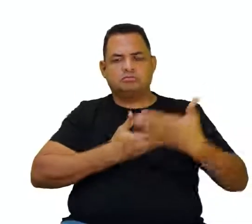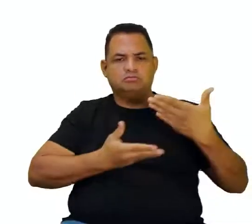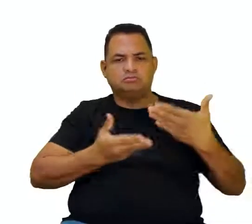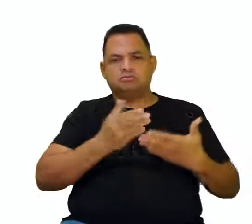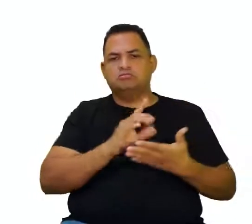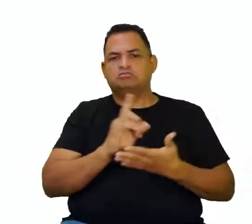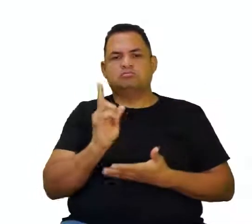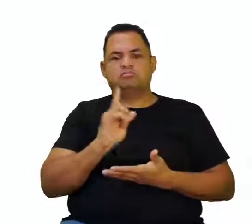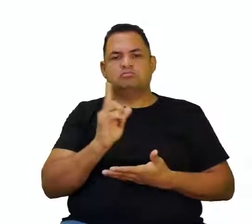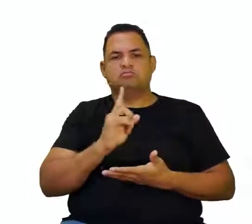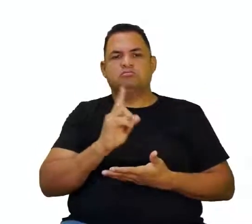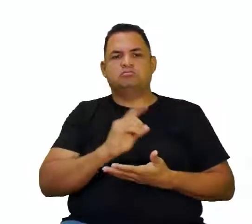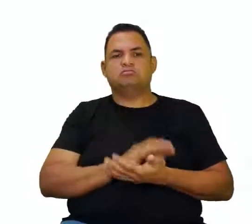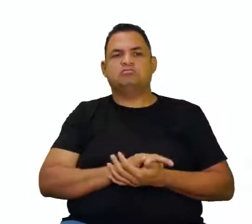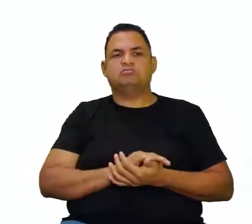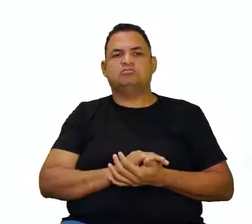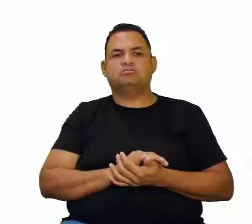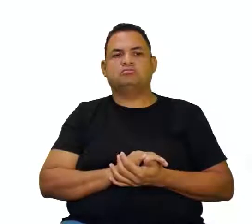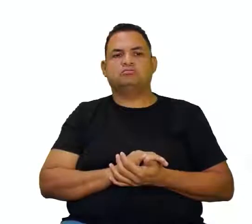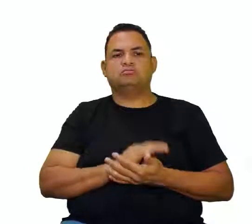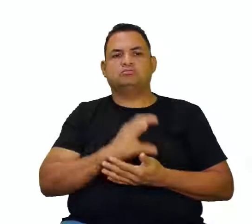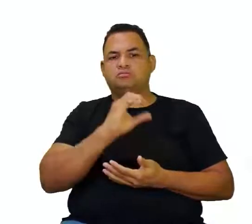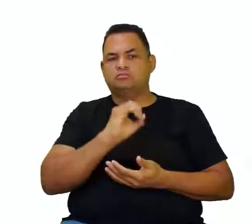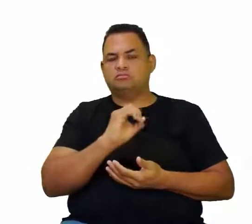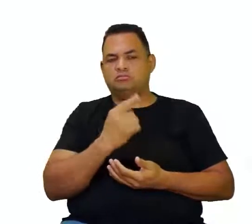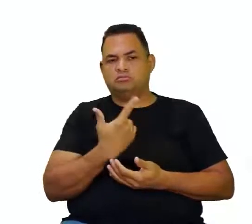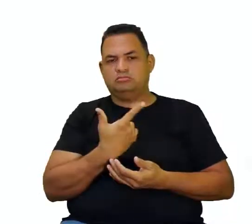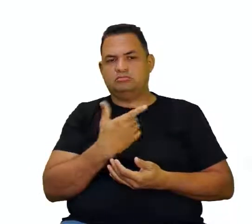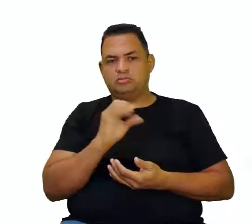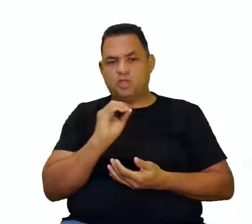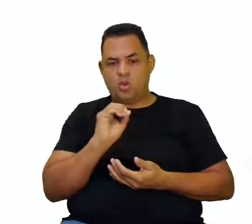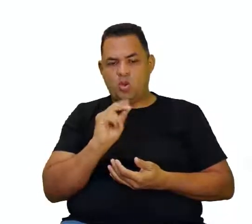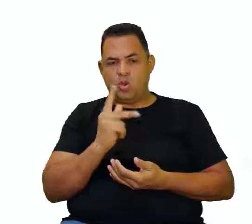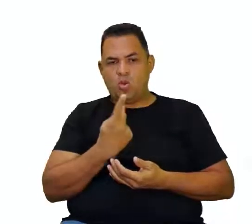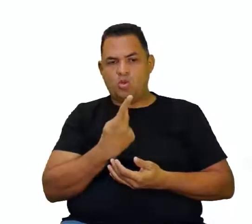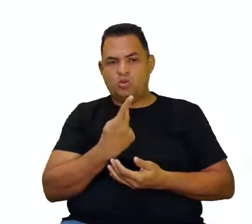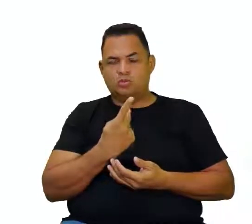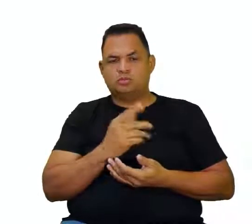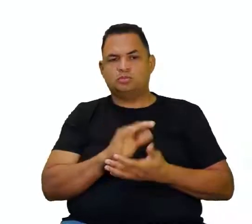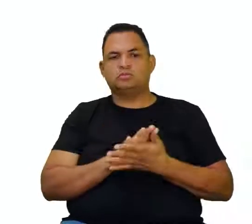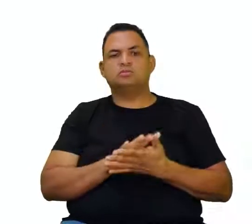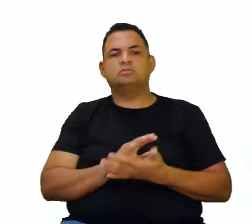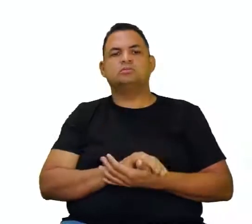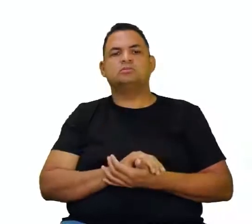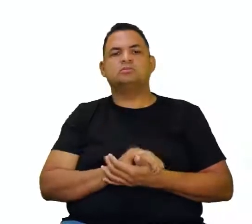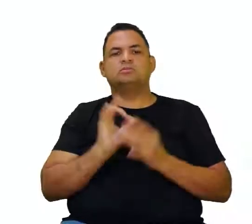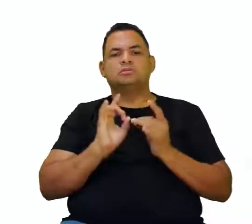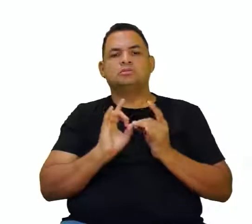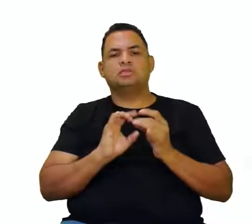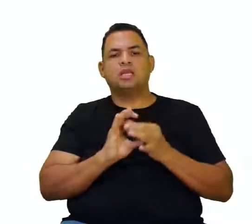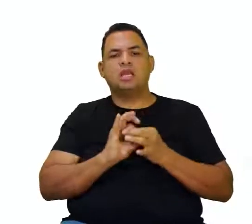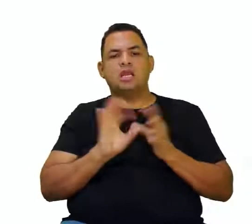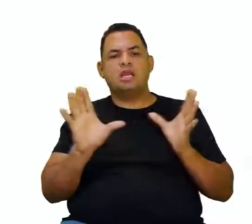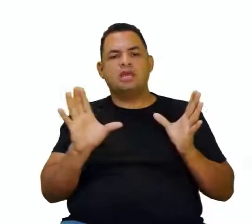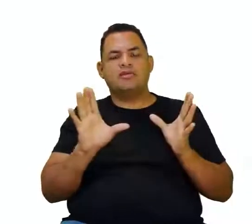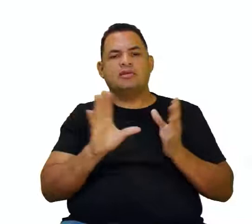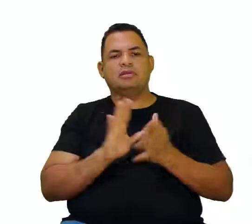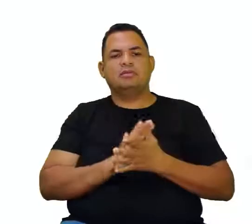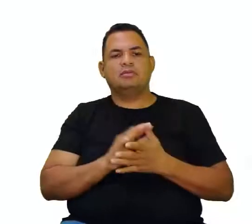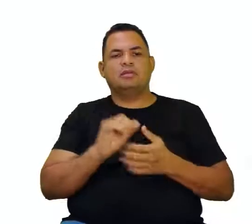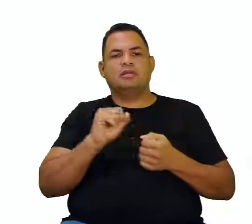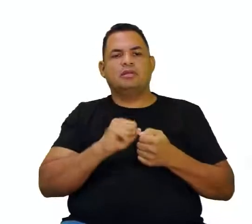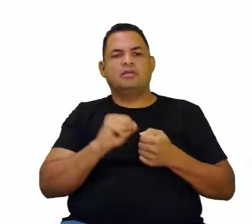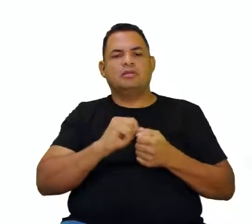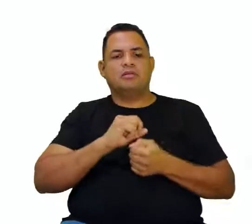vai deixar quem? Vai deixar os nossos íons hidróxido livres para fazer